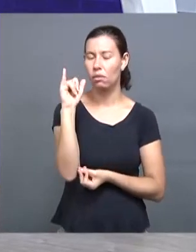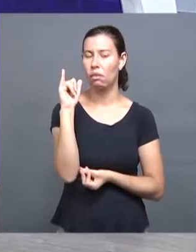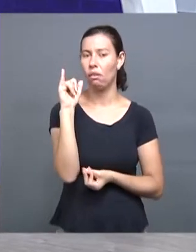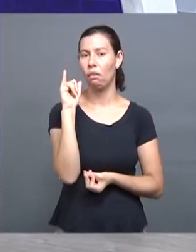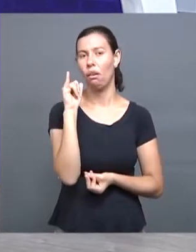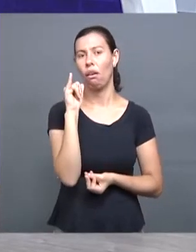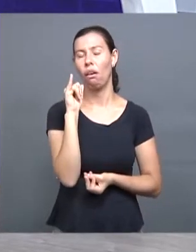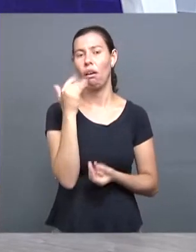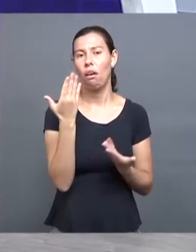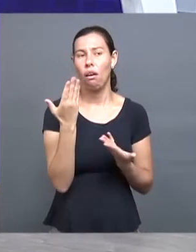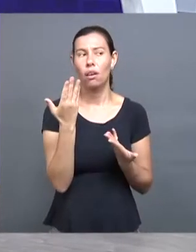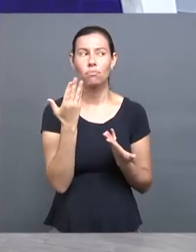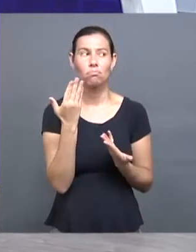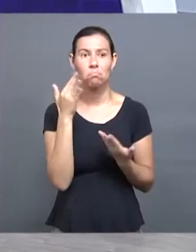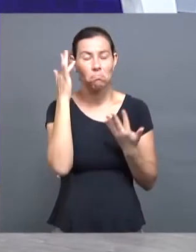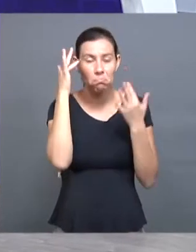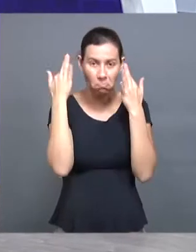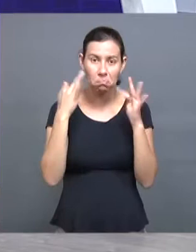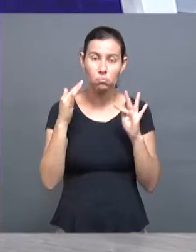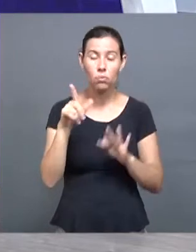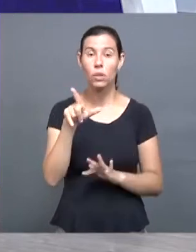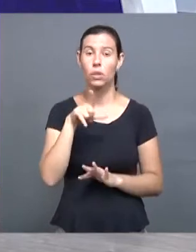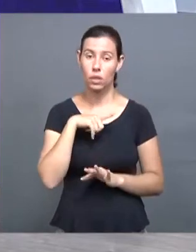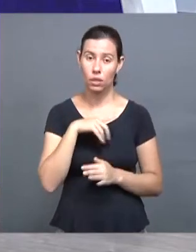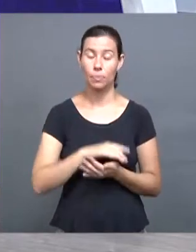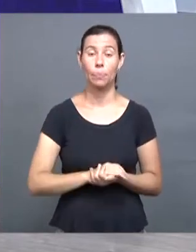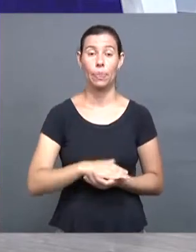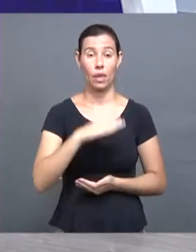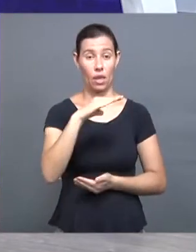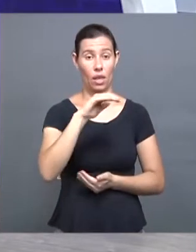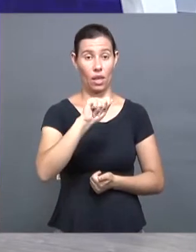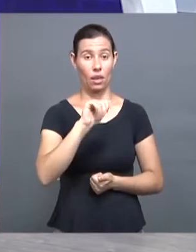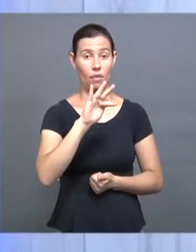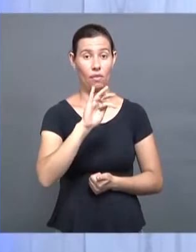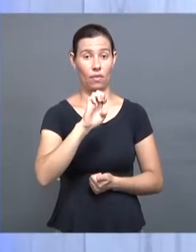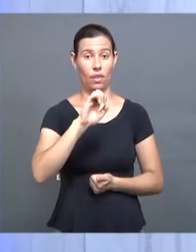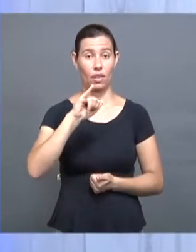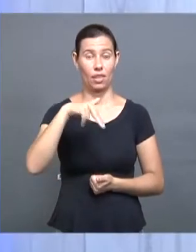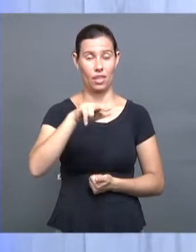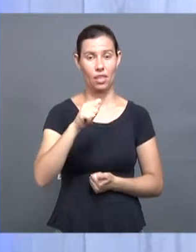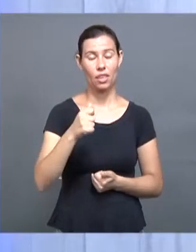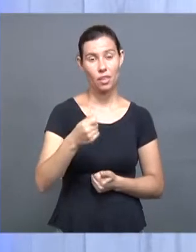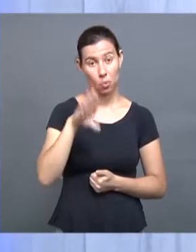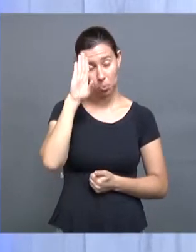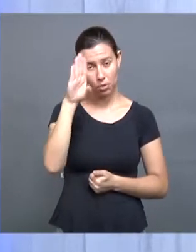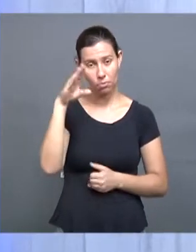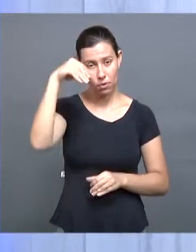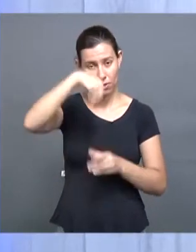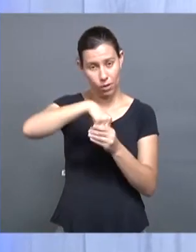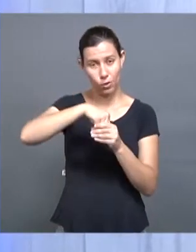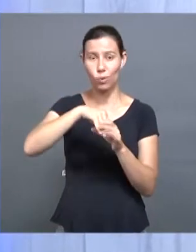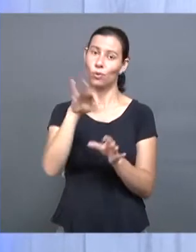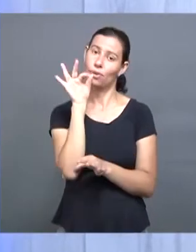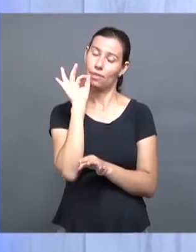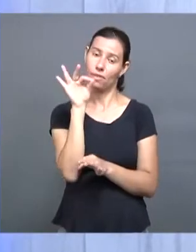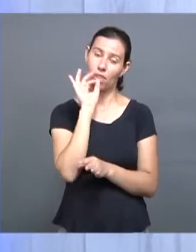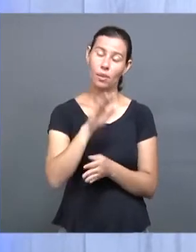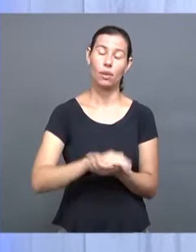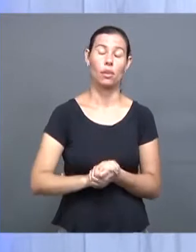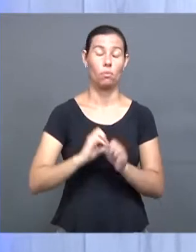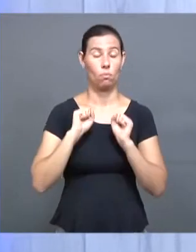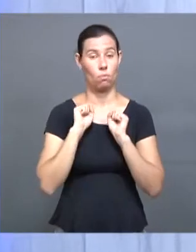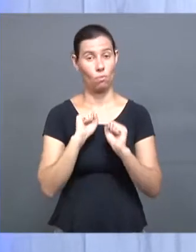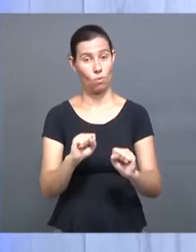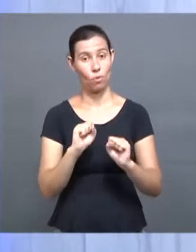doer? Sim. Não, com certeza existe. A cafeína, né, que é o principal componente do café, ela pode ser